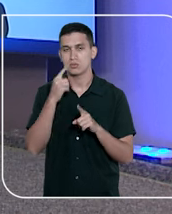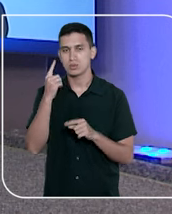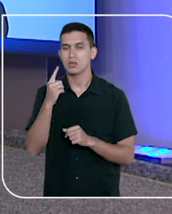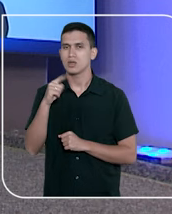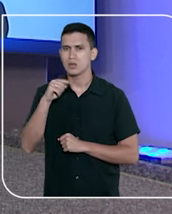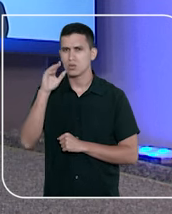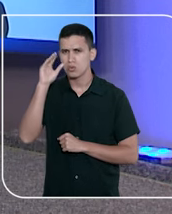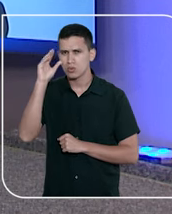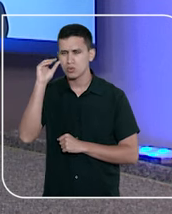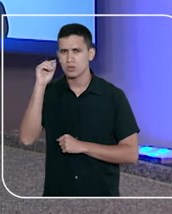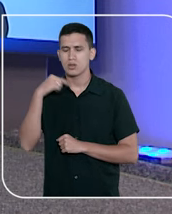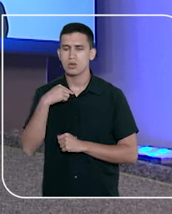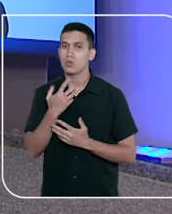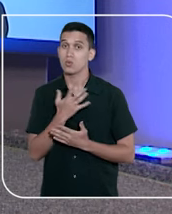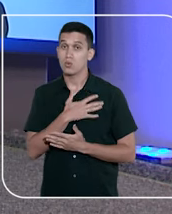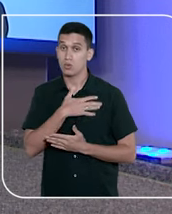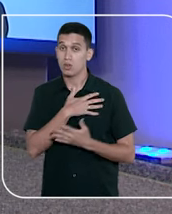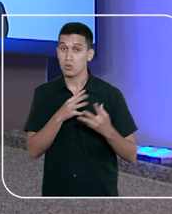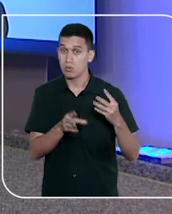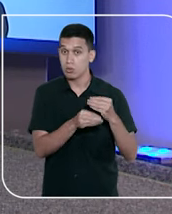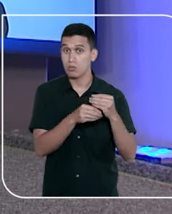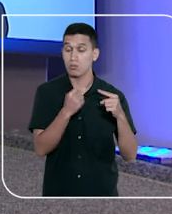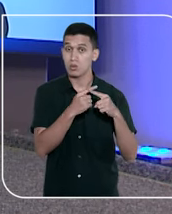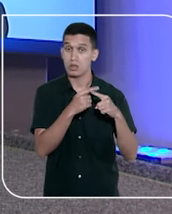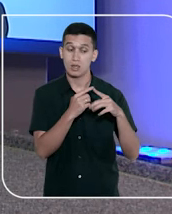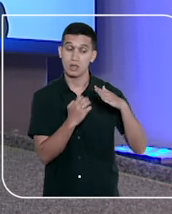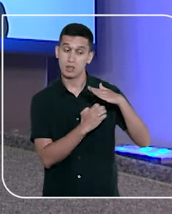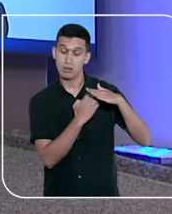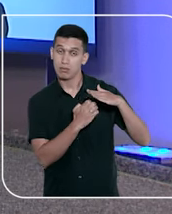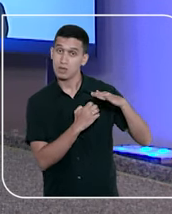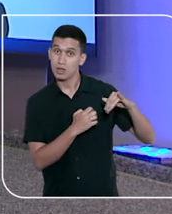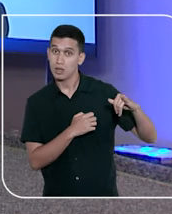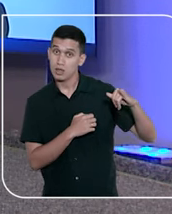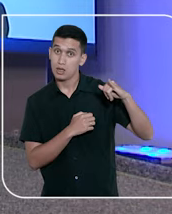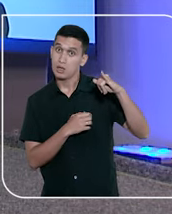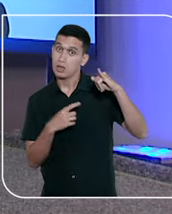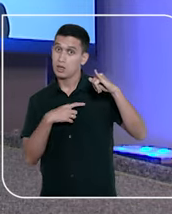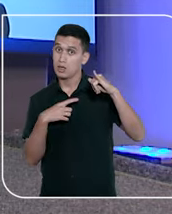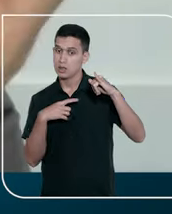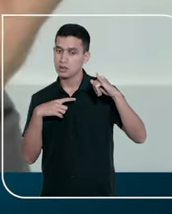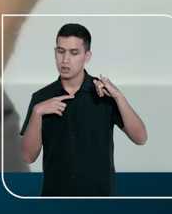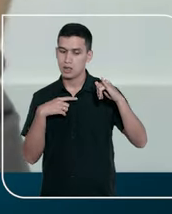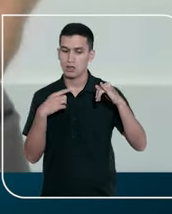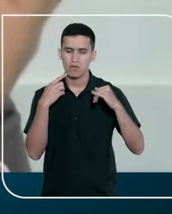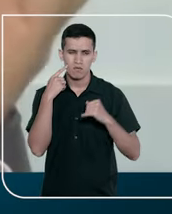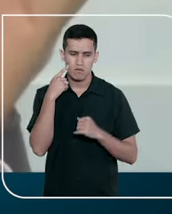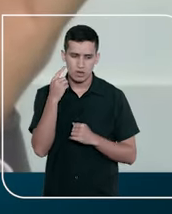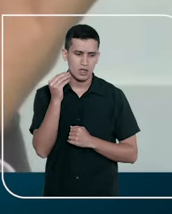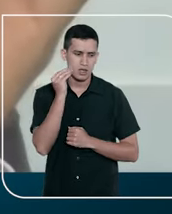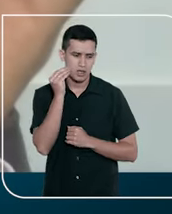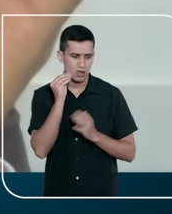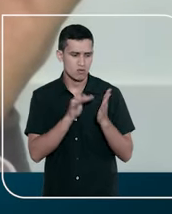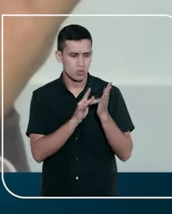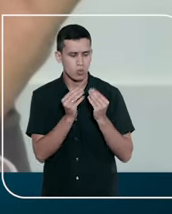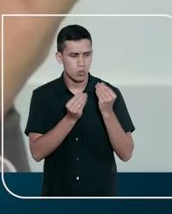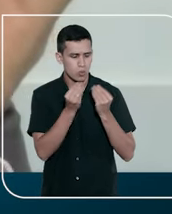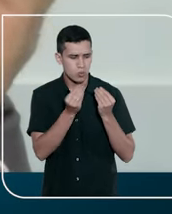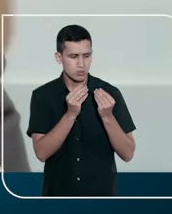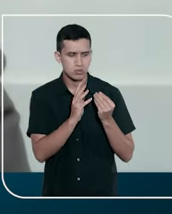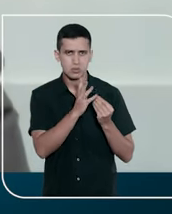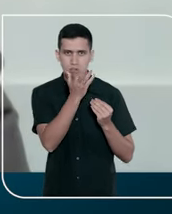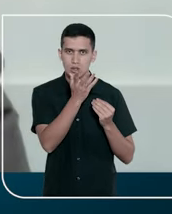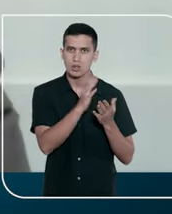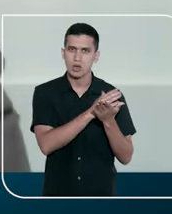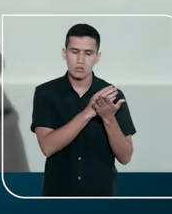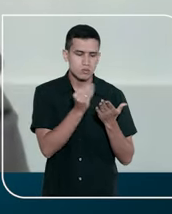Eu queria complementar, porque as empresas aéreas, elas simulam situações como essa. E muitas dessas simulações de